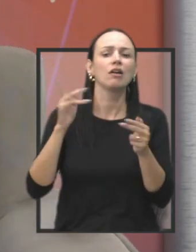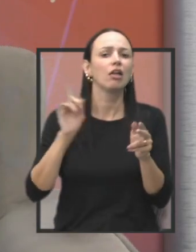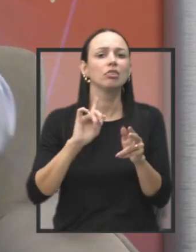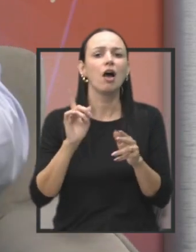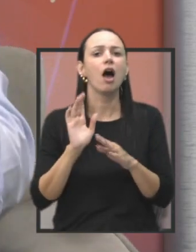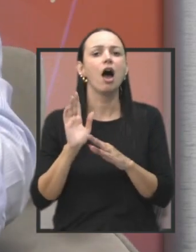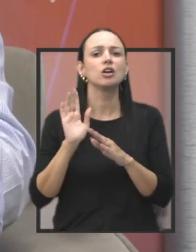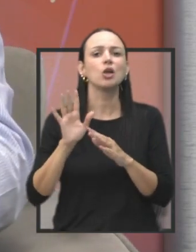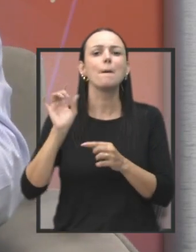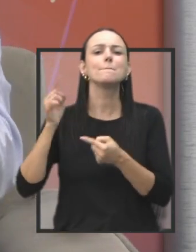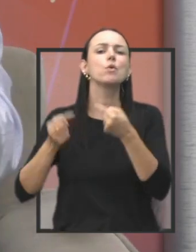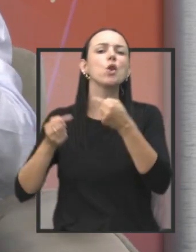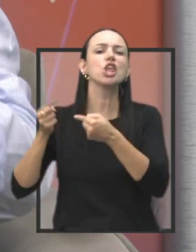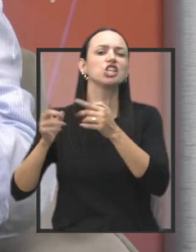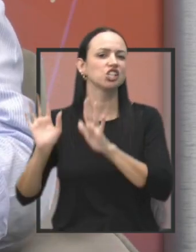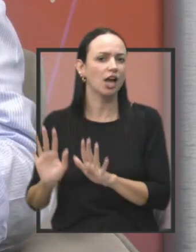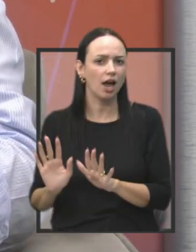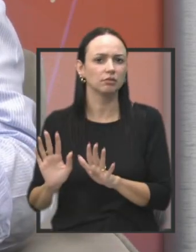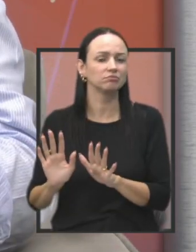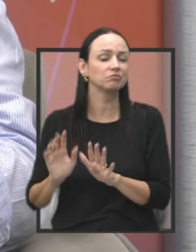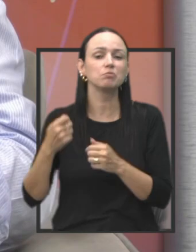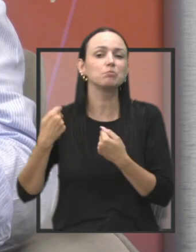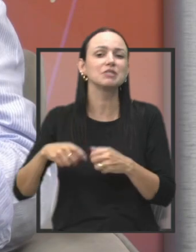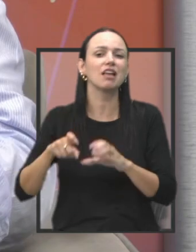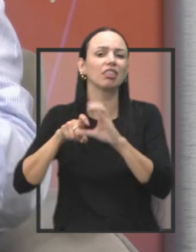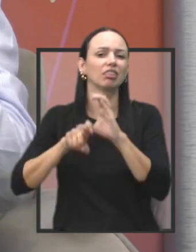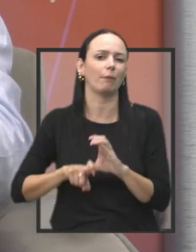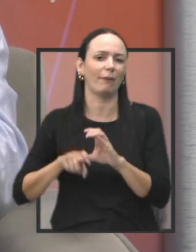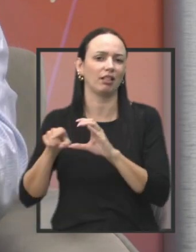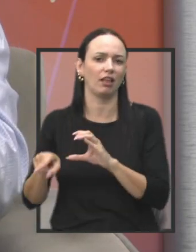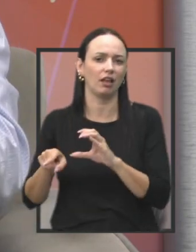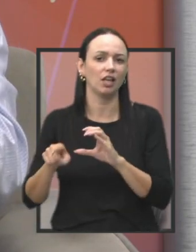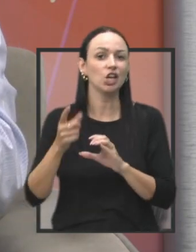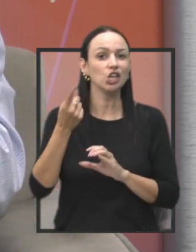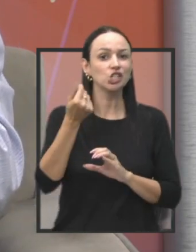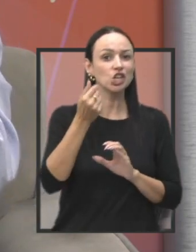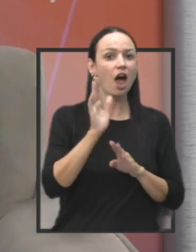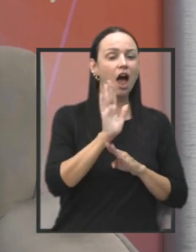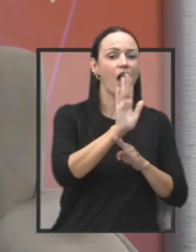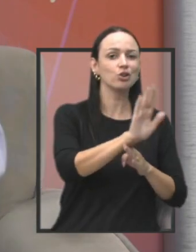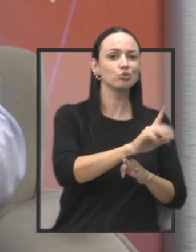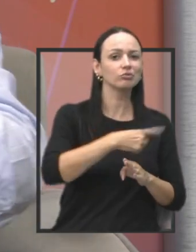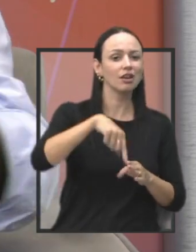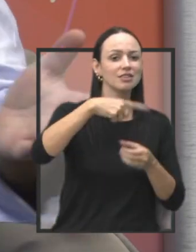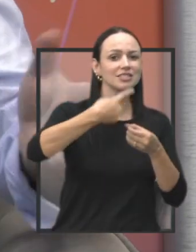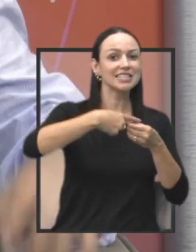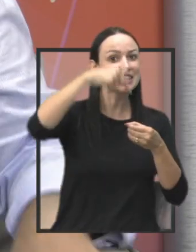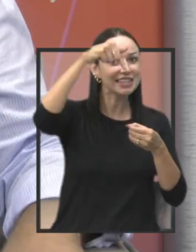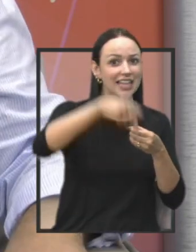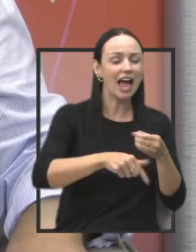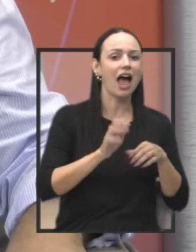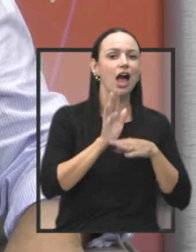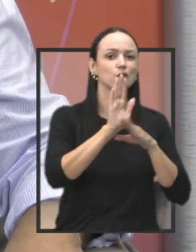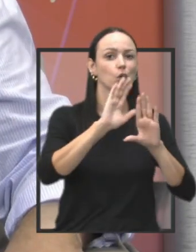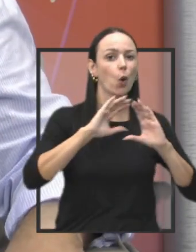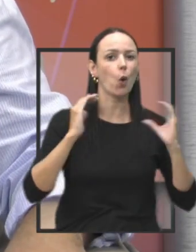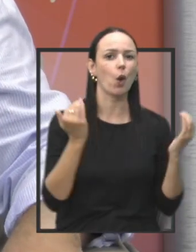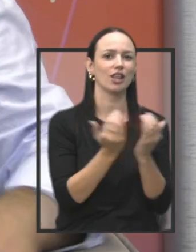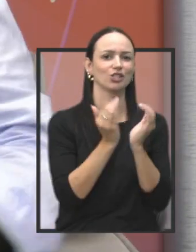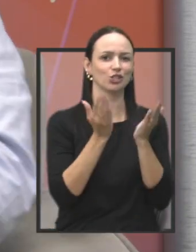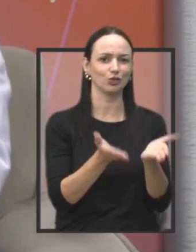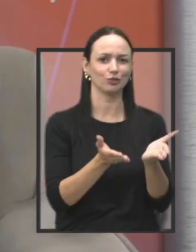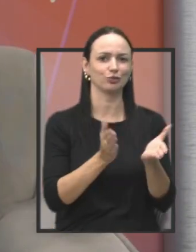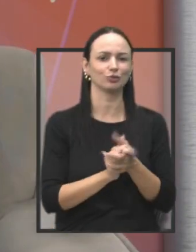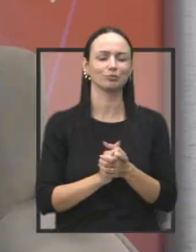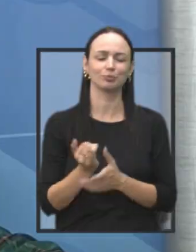né, de politicagem, vamos dizer assim, e aí o dinheiro fica na cidade e é para o bem comum. Isso é o mais importante. Coletivo. Isso é o mais